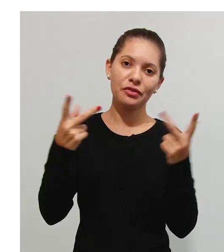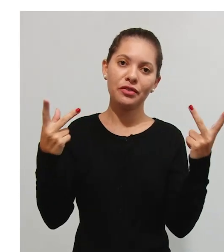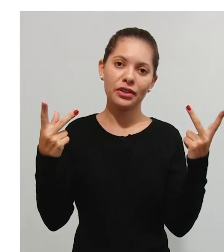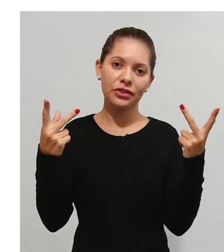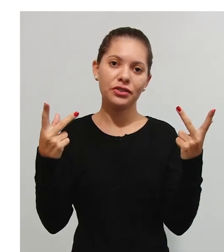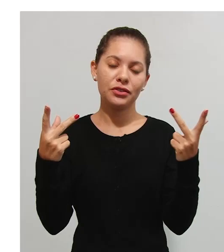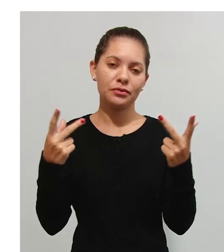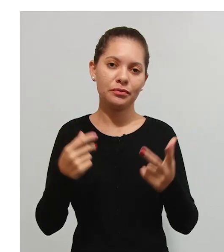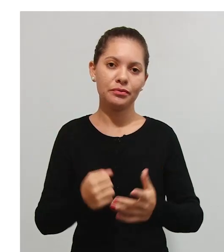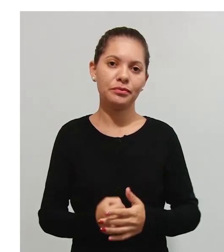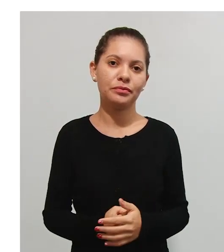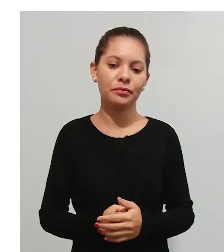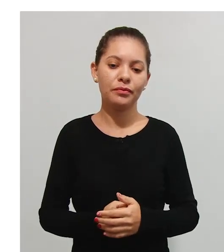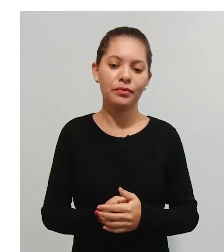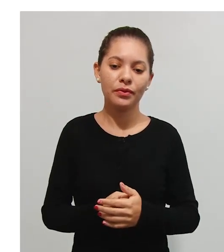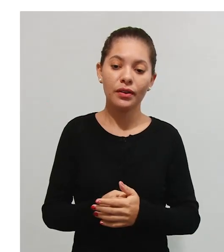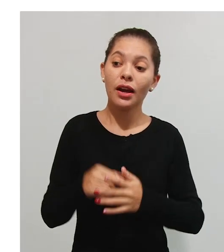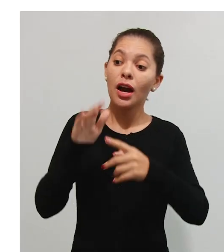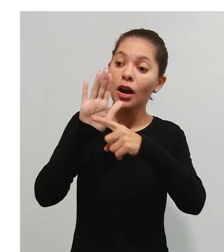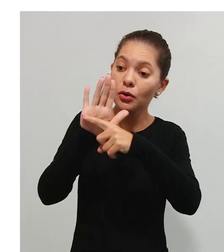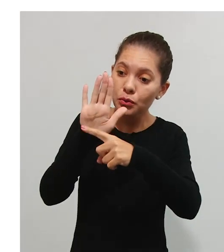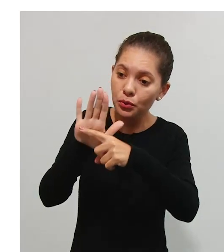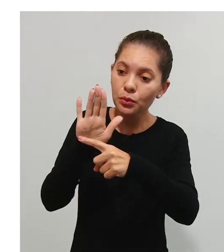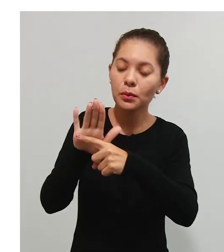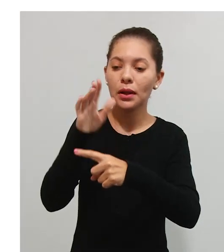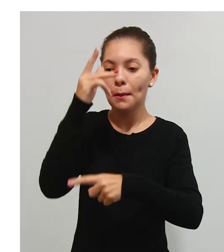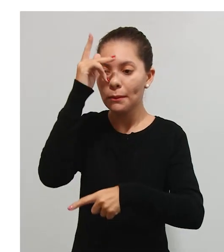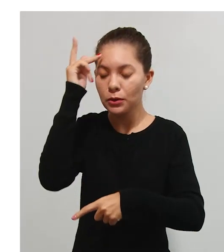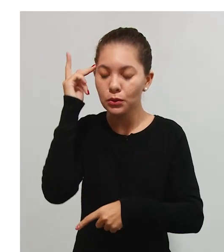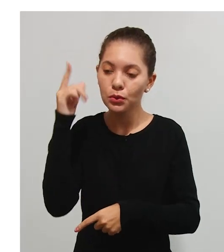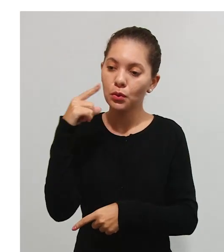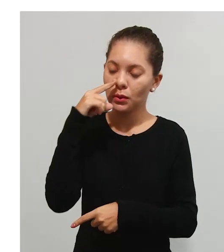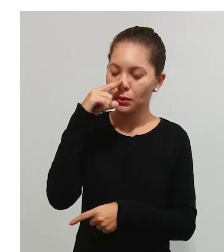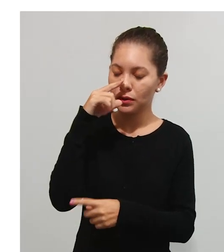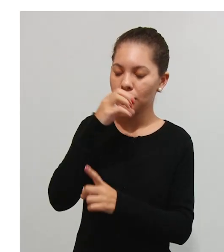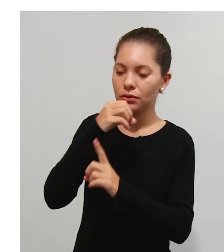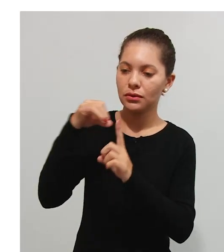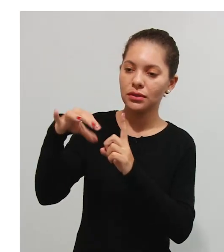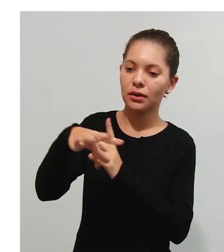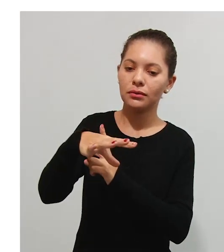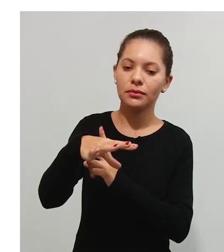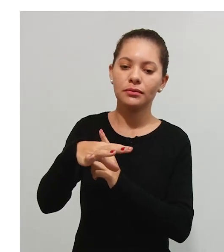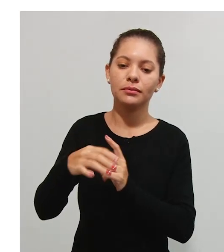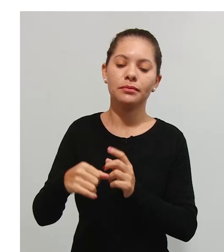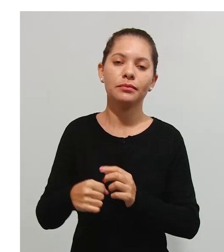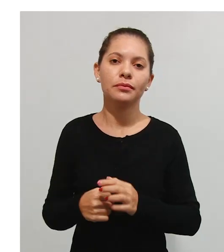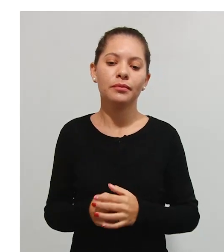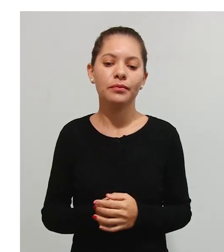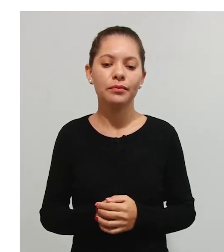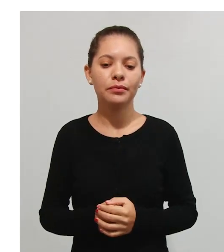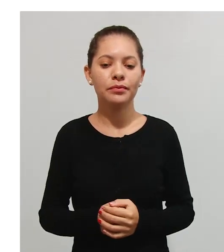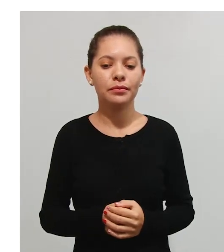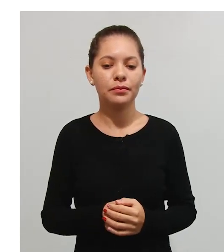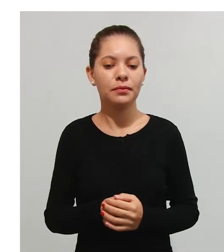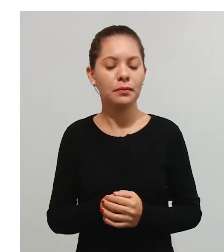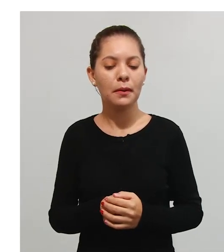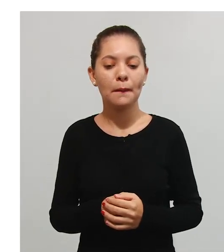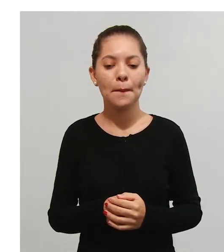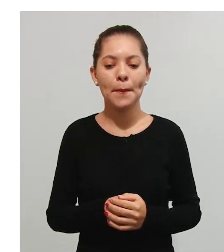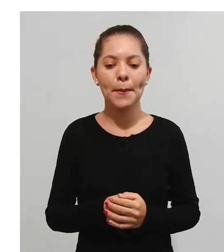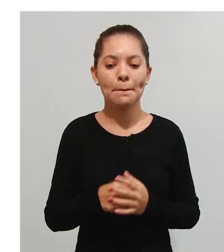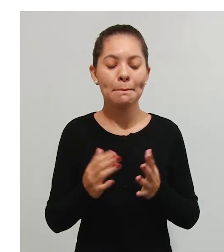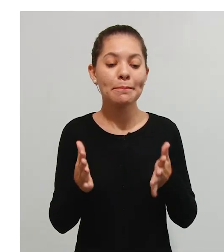Ela visa resgatar pessoas da situação de risco social e promovê-las, e assim gerar